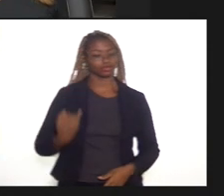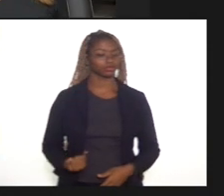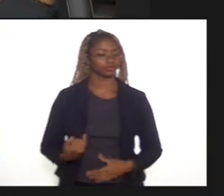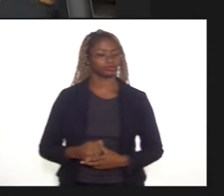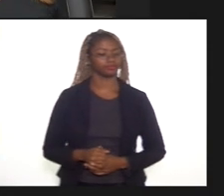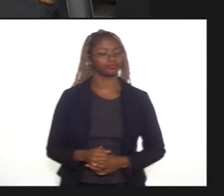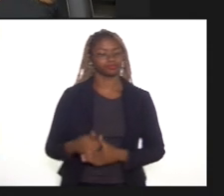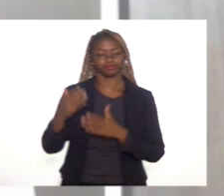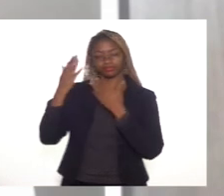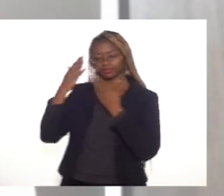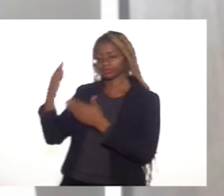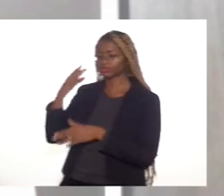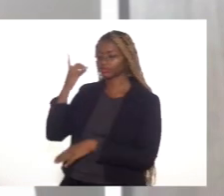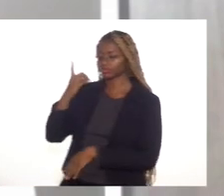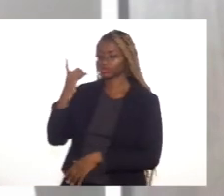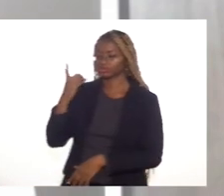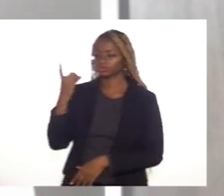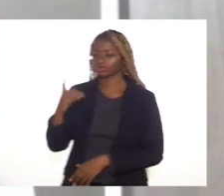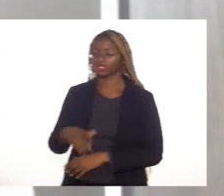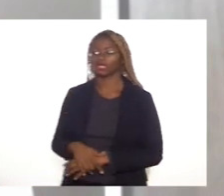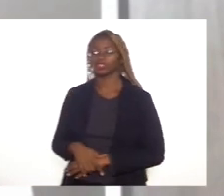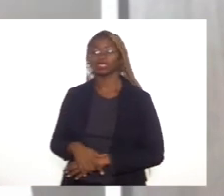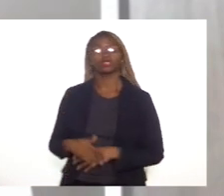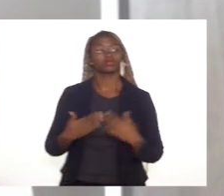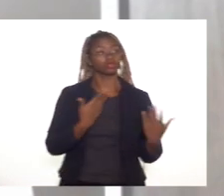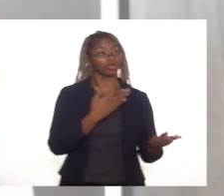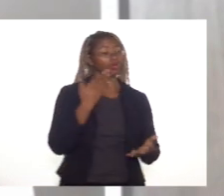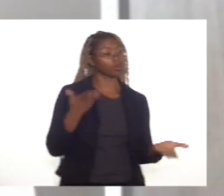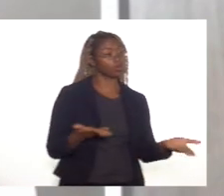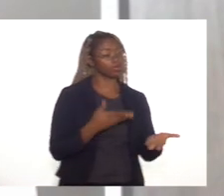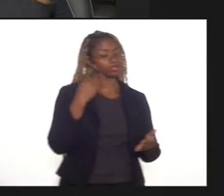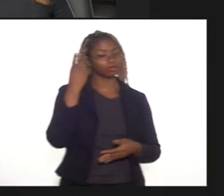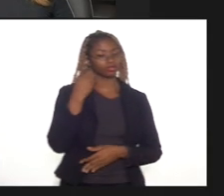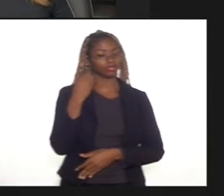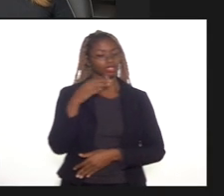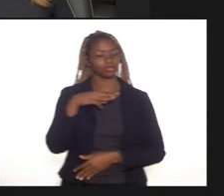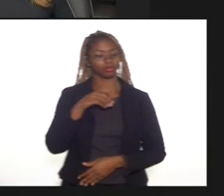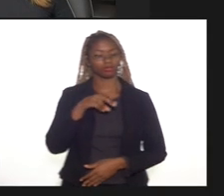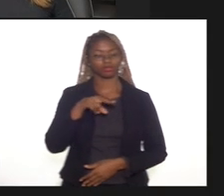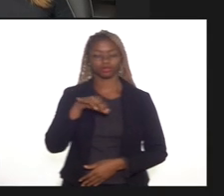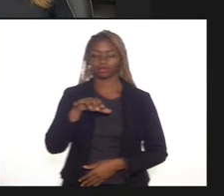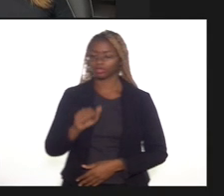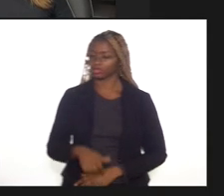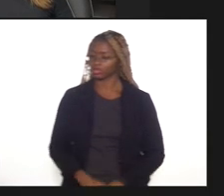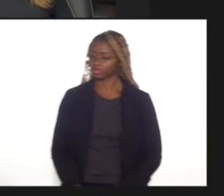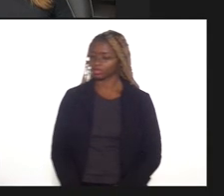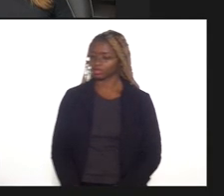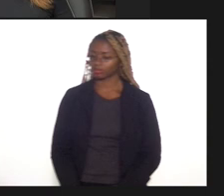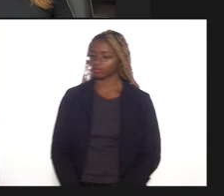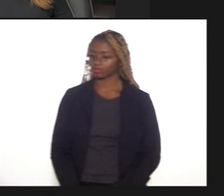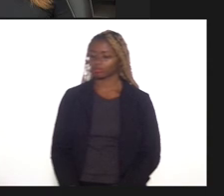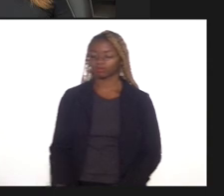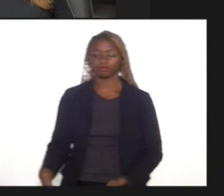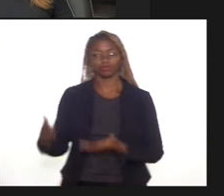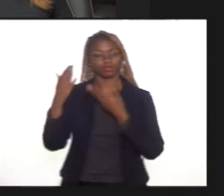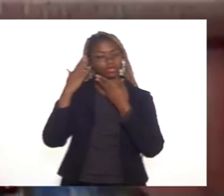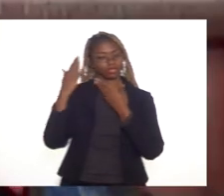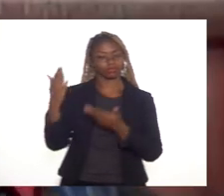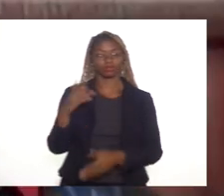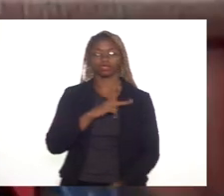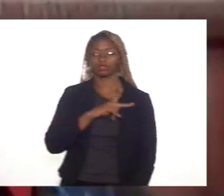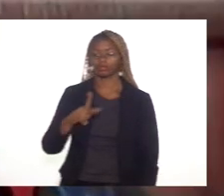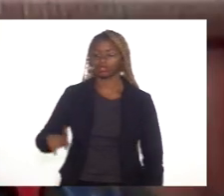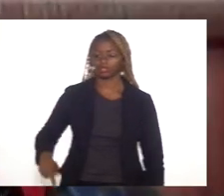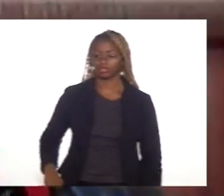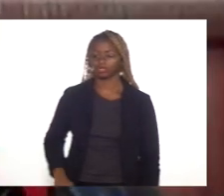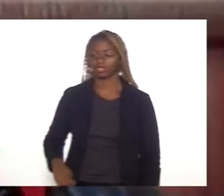Obrigada, deputada enfermeira região. Deputada Mônica Francisco. Obrigada, presidenta. Muito obrigada, presidenta,